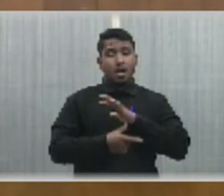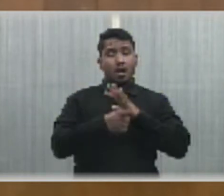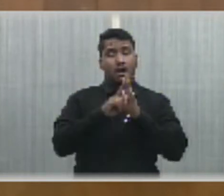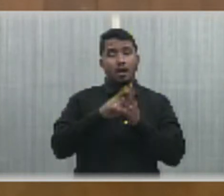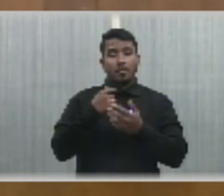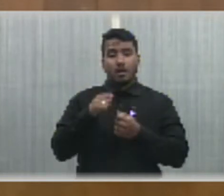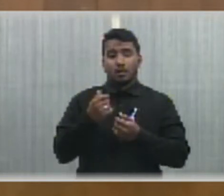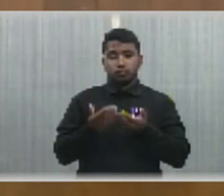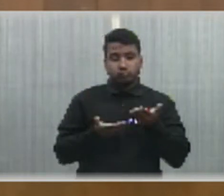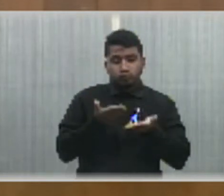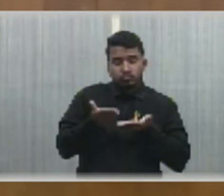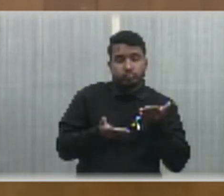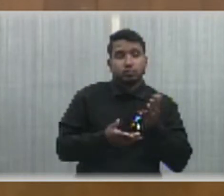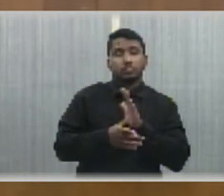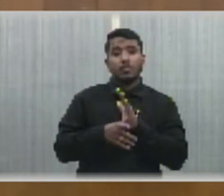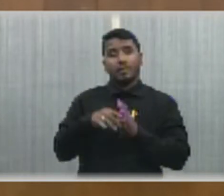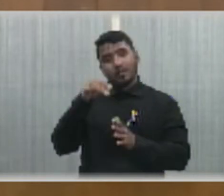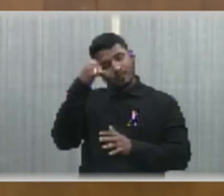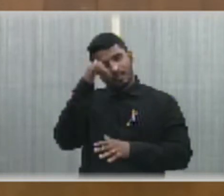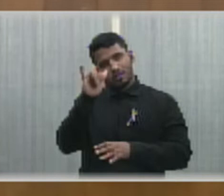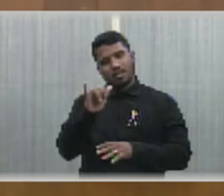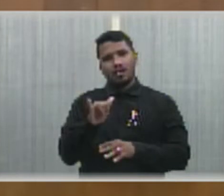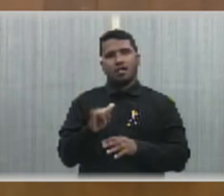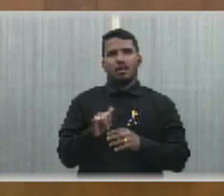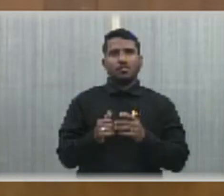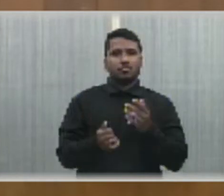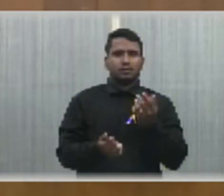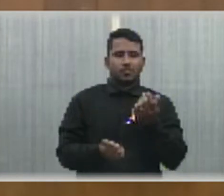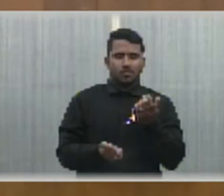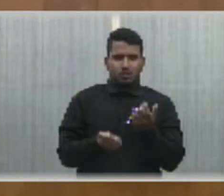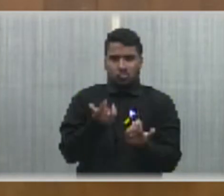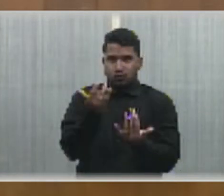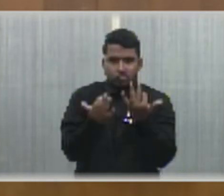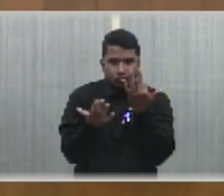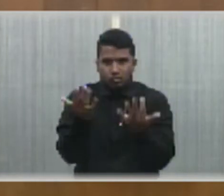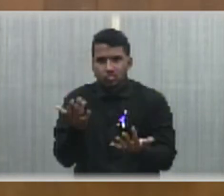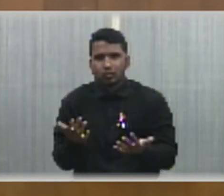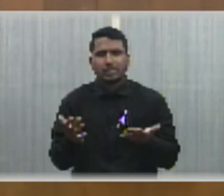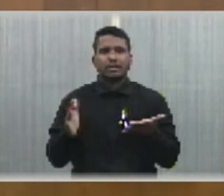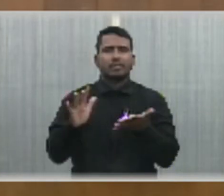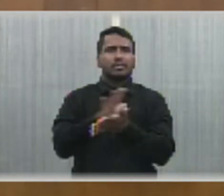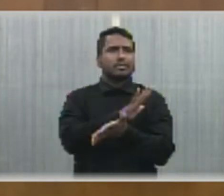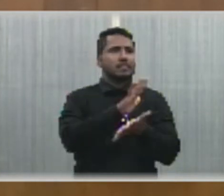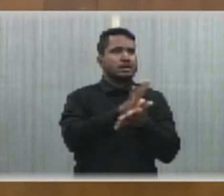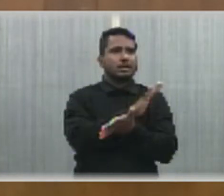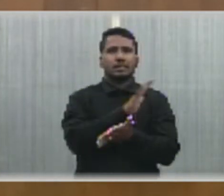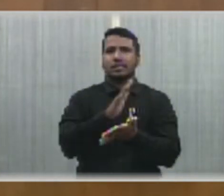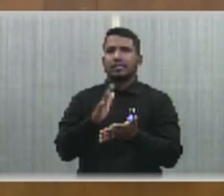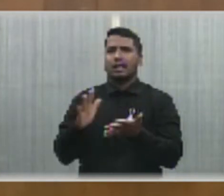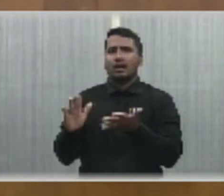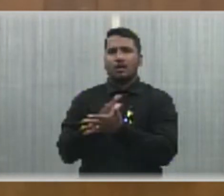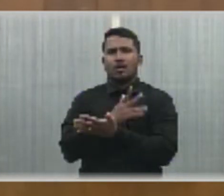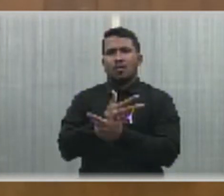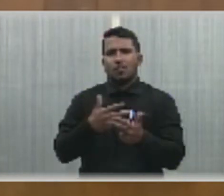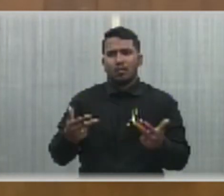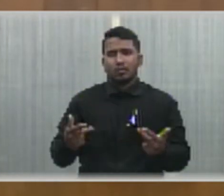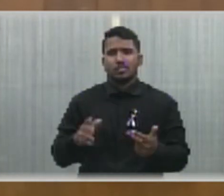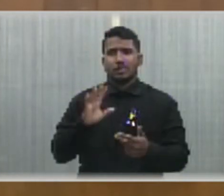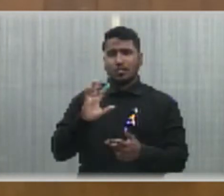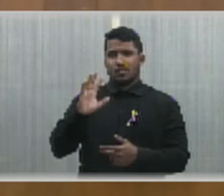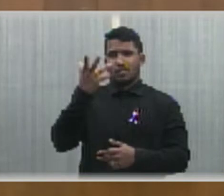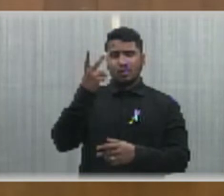de combate para que nós não tenhamos os prejuízos que já tivemos em outros